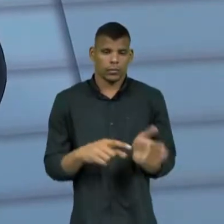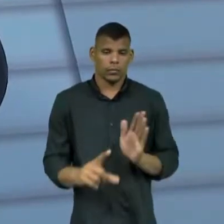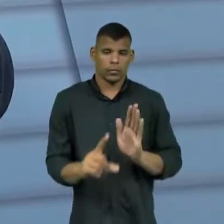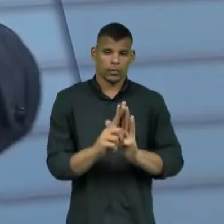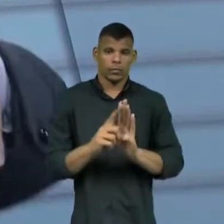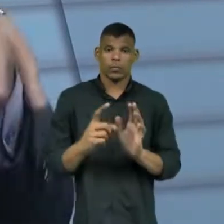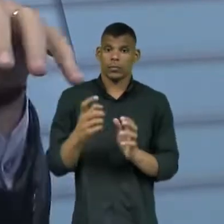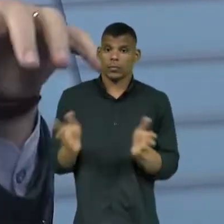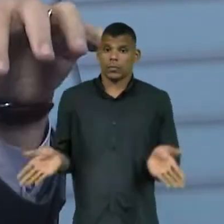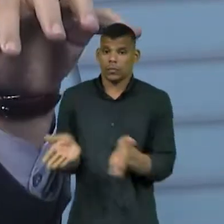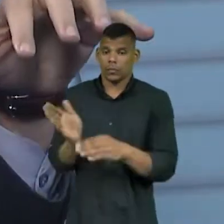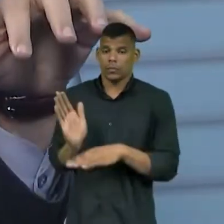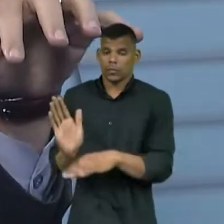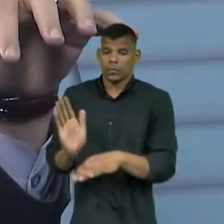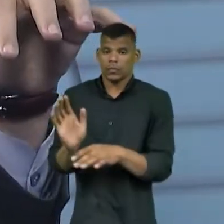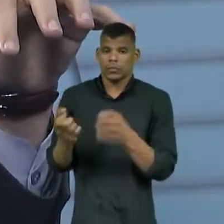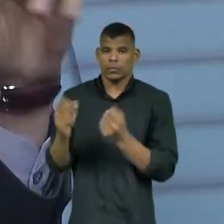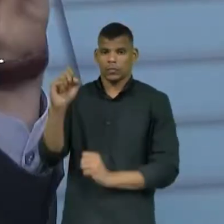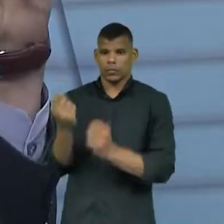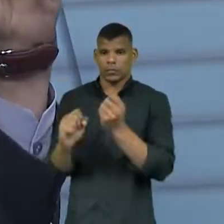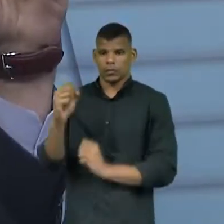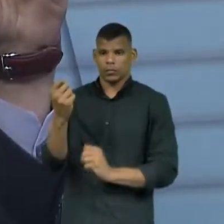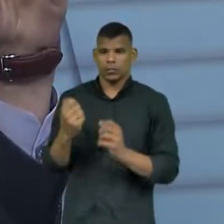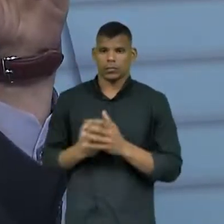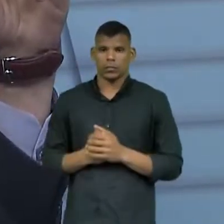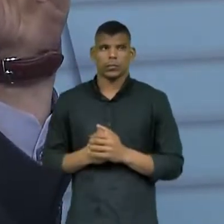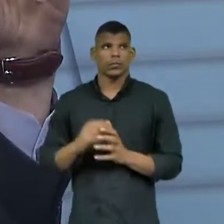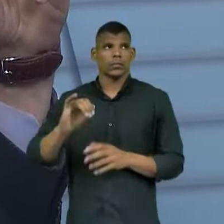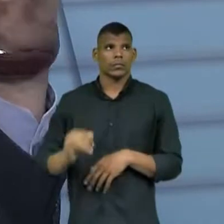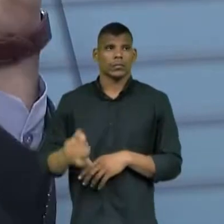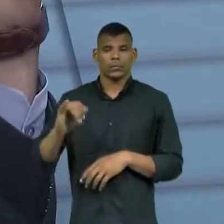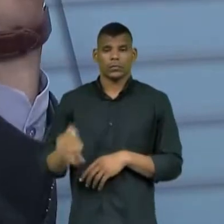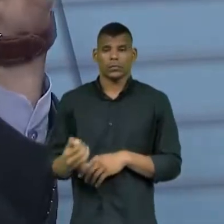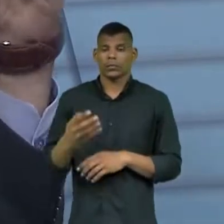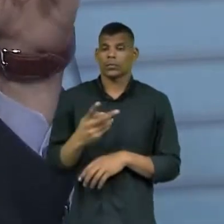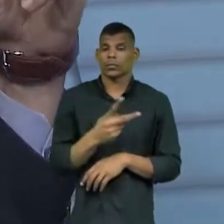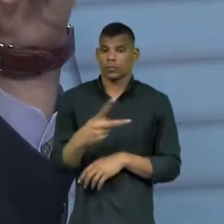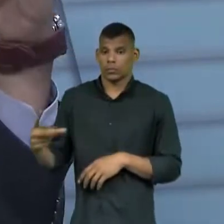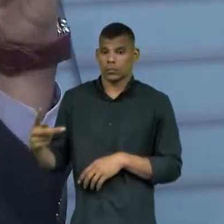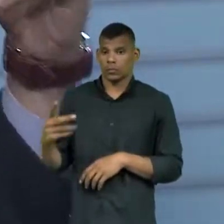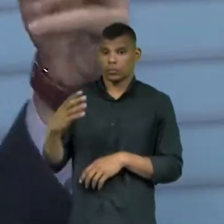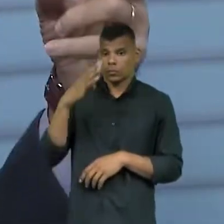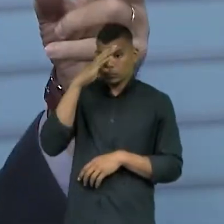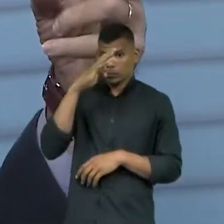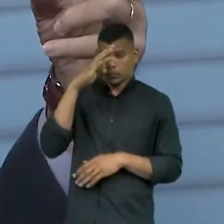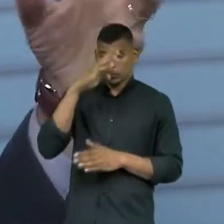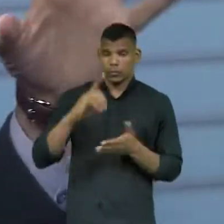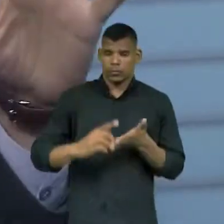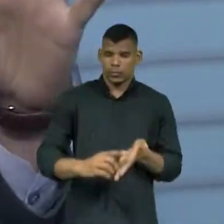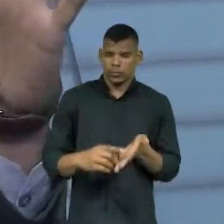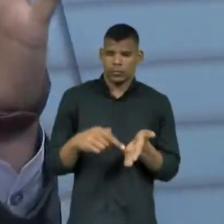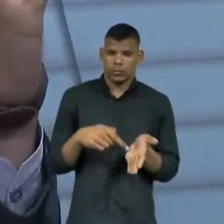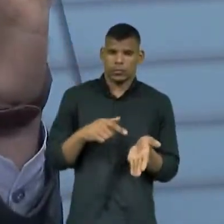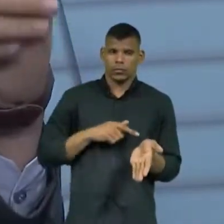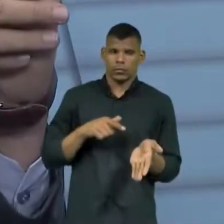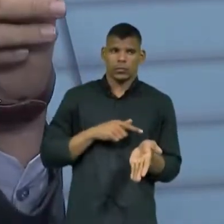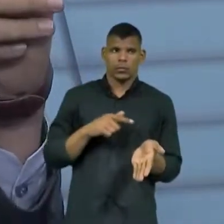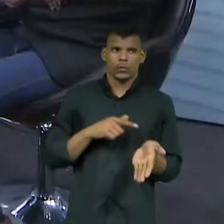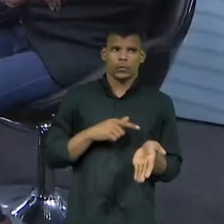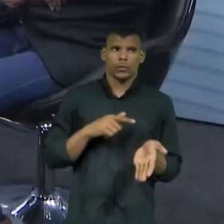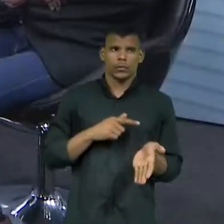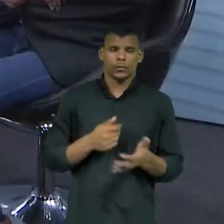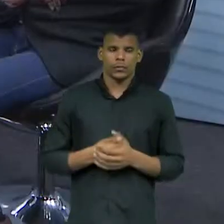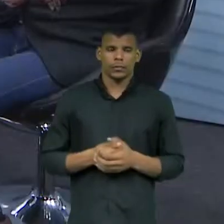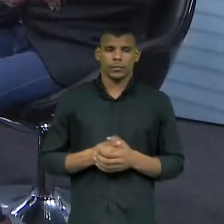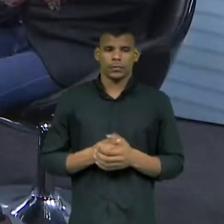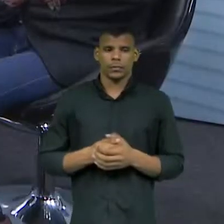essa indústria. E ainda não temos. Em janeiro, o presidente da República publicou um decreto, em janeiro,